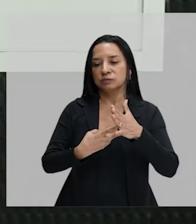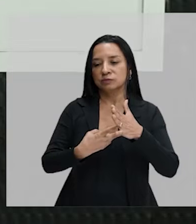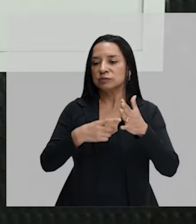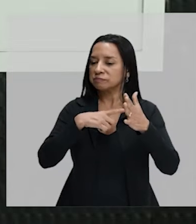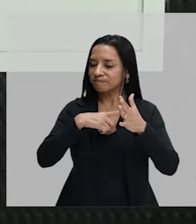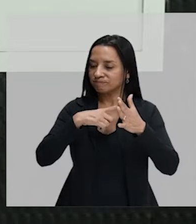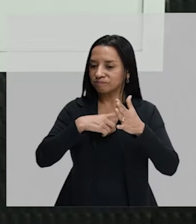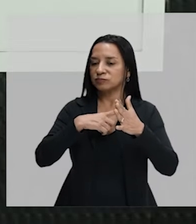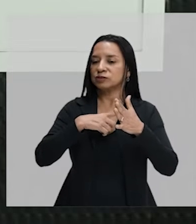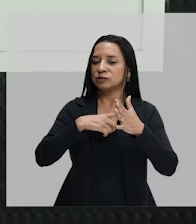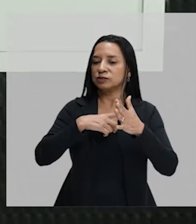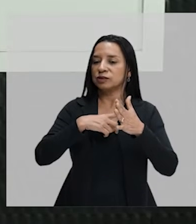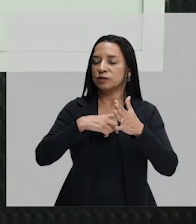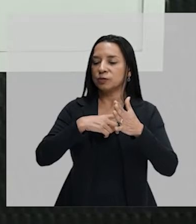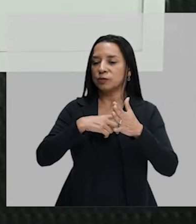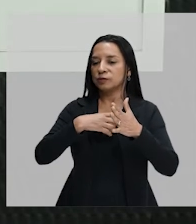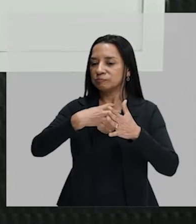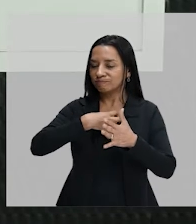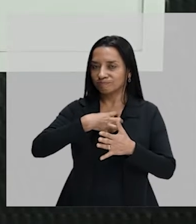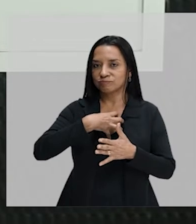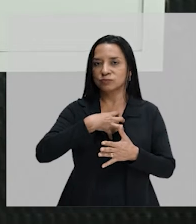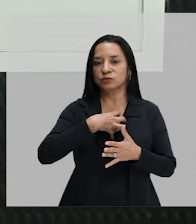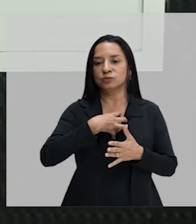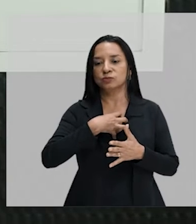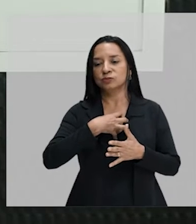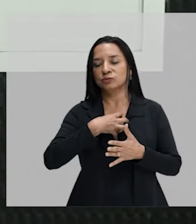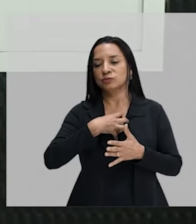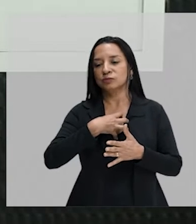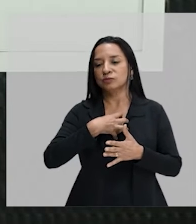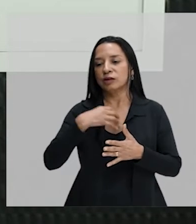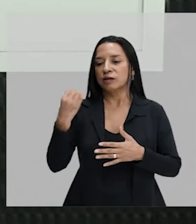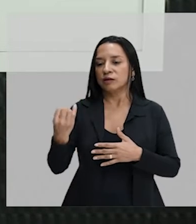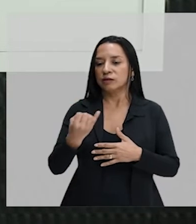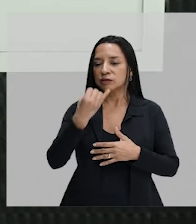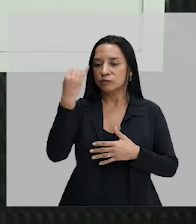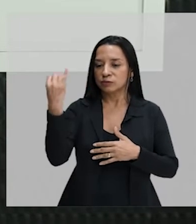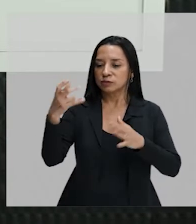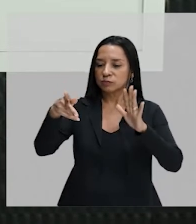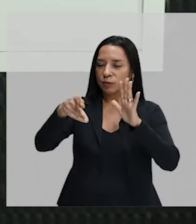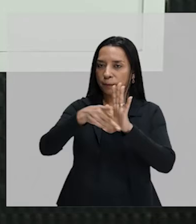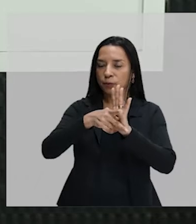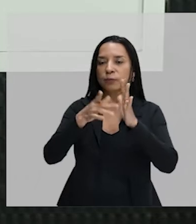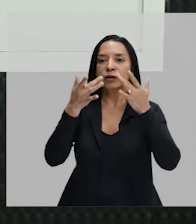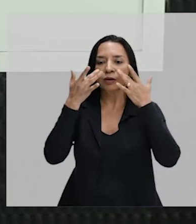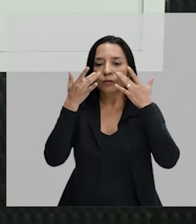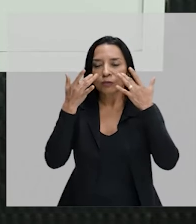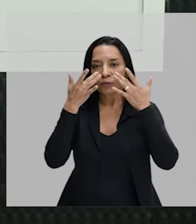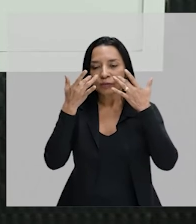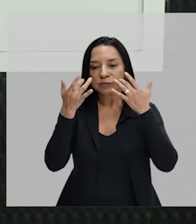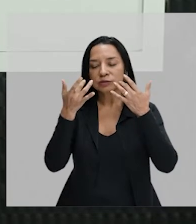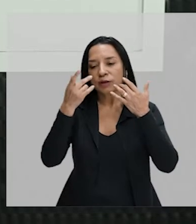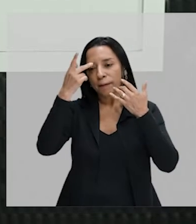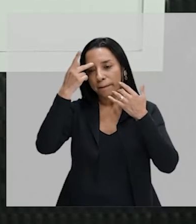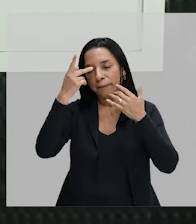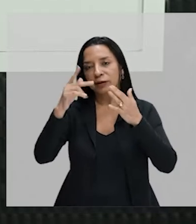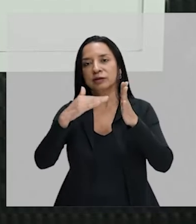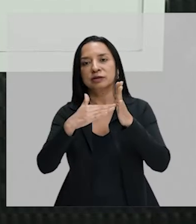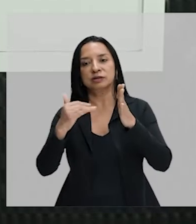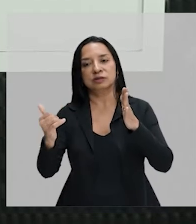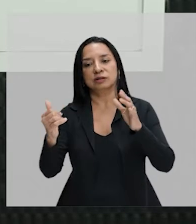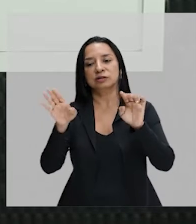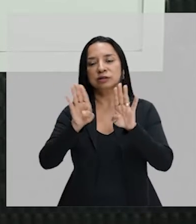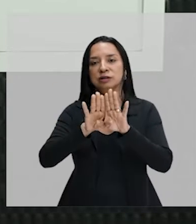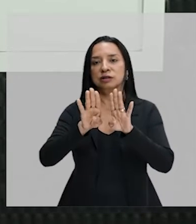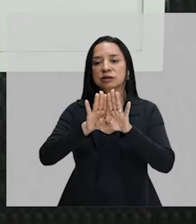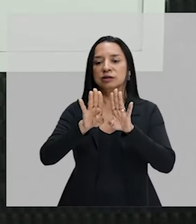sentido, tá? É fundamental para a própria arte, para a estética e para a